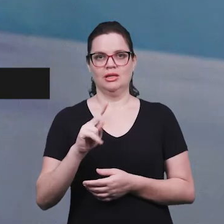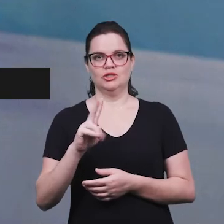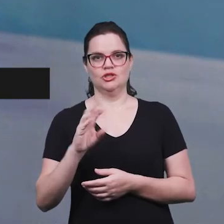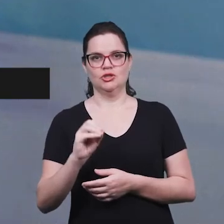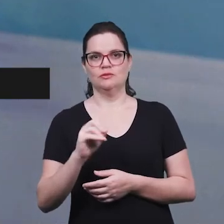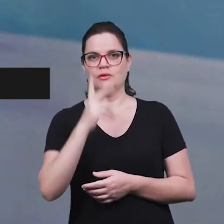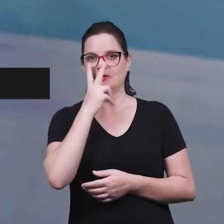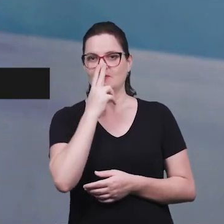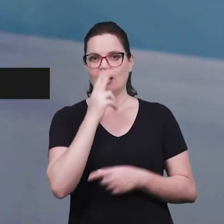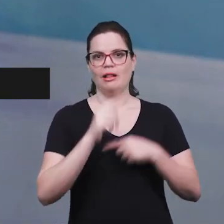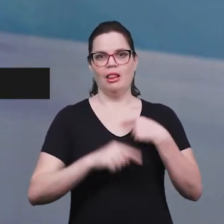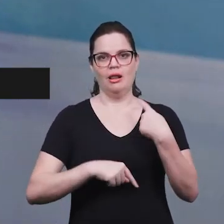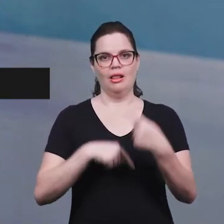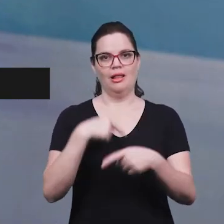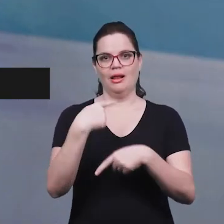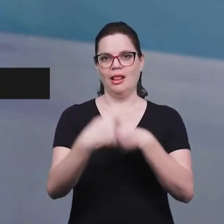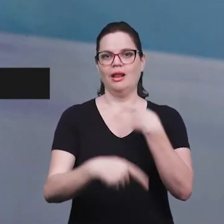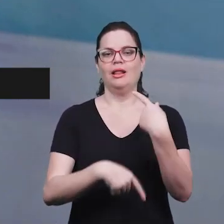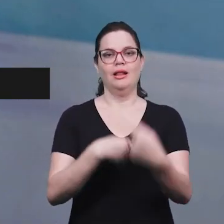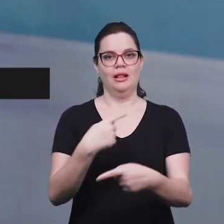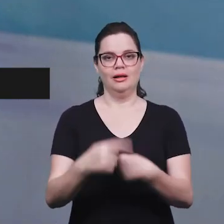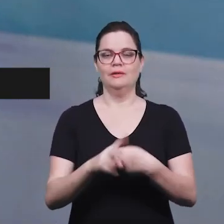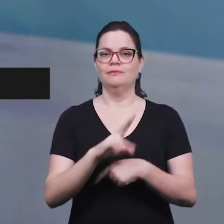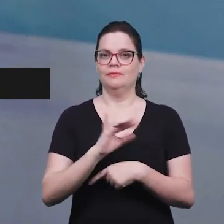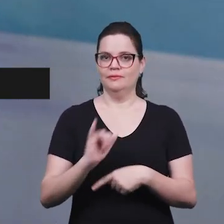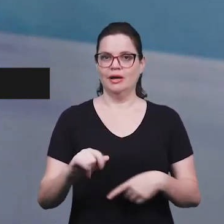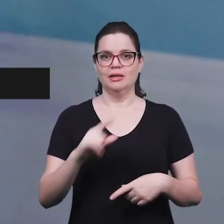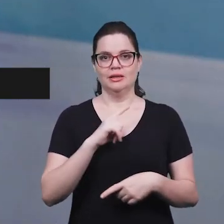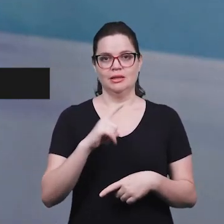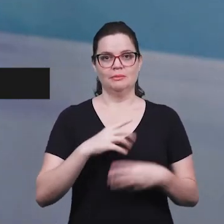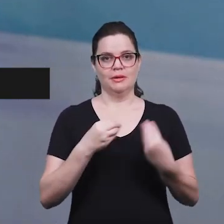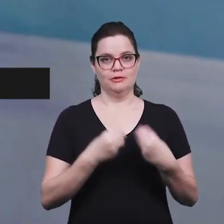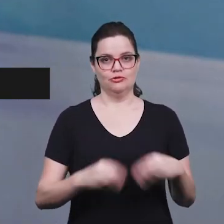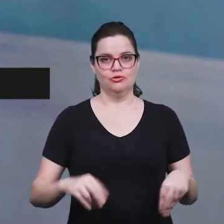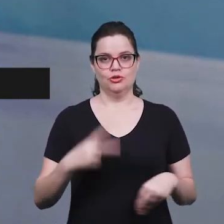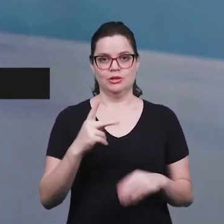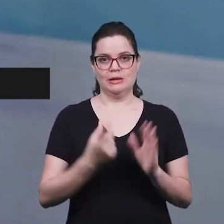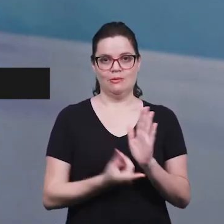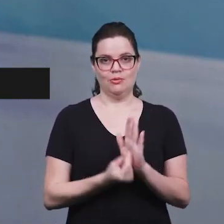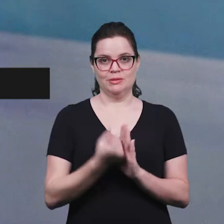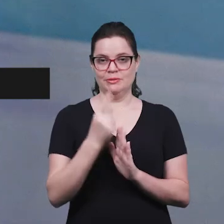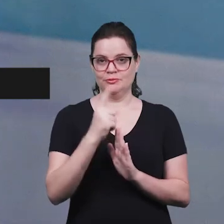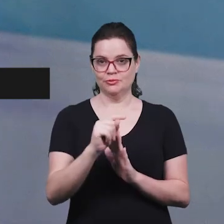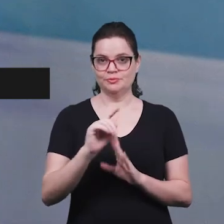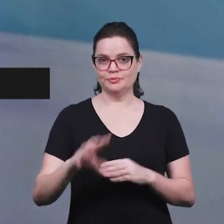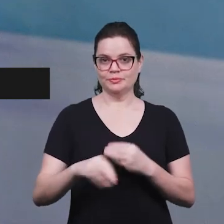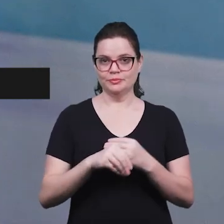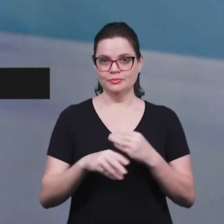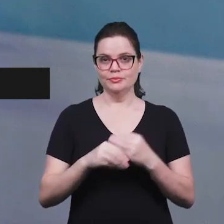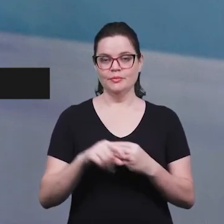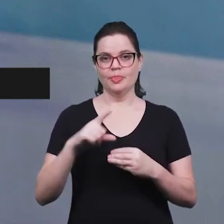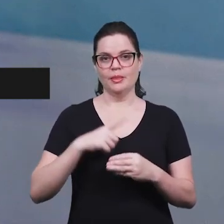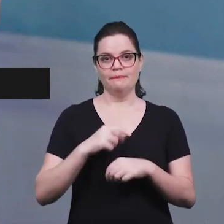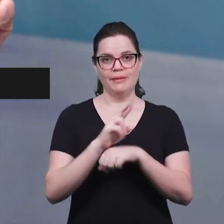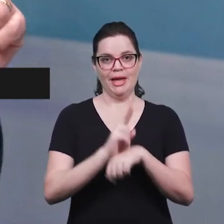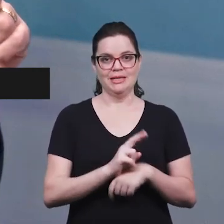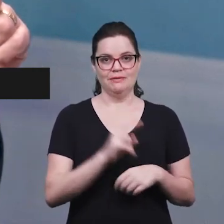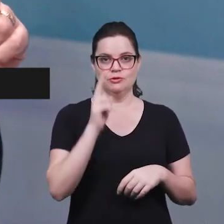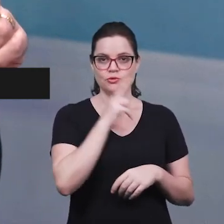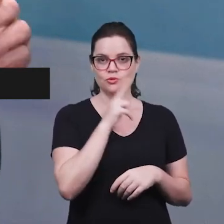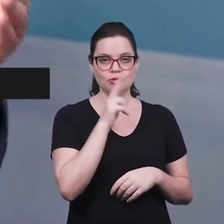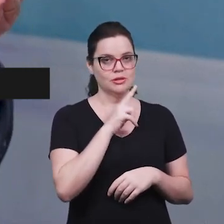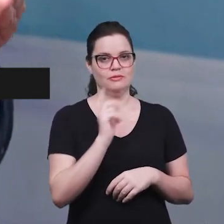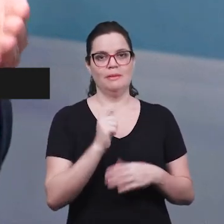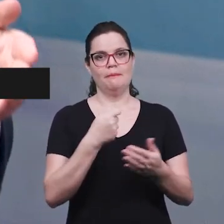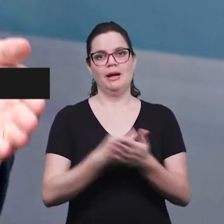bola de neve. Vai embolar o orçamento, vai comprometer o seu orçamento. Em vez de juntar e ter a reserva de